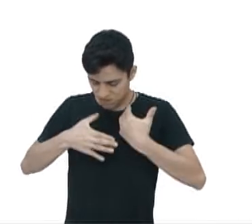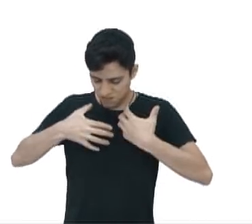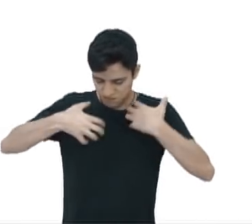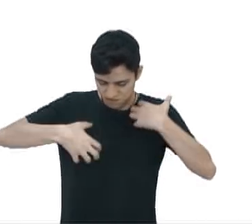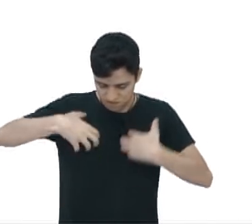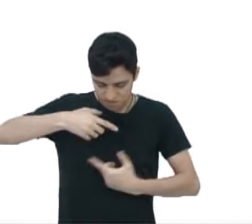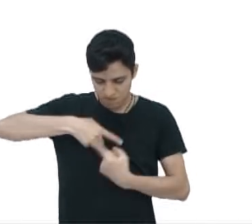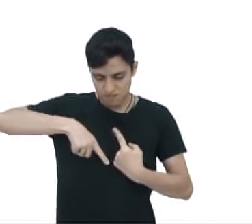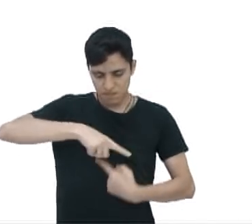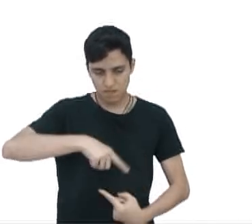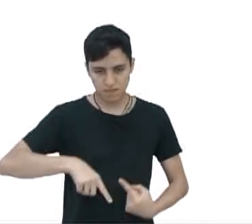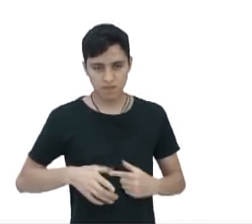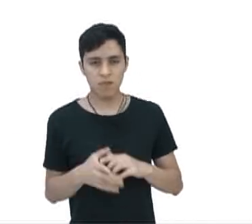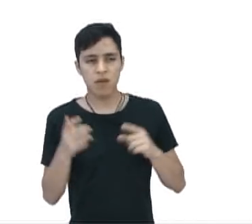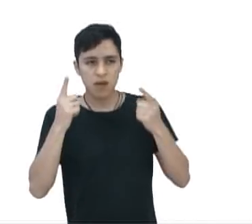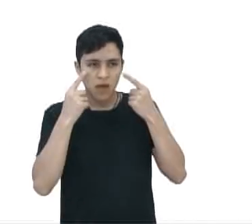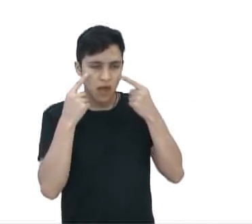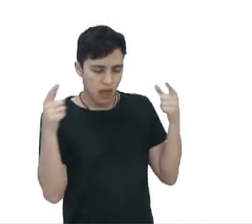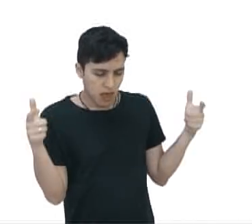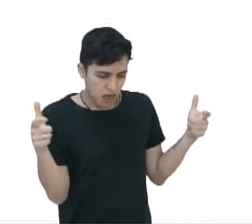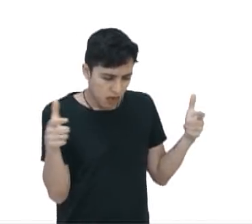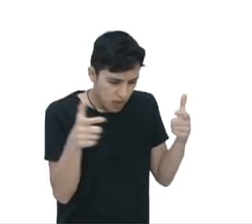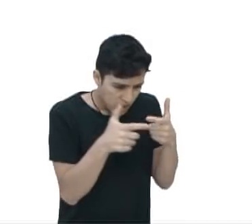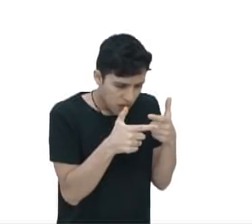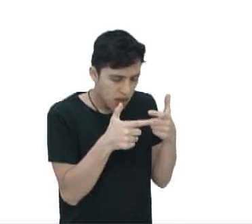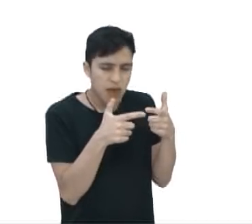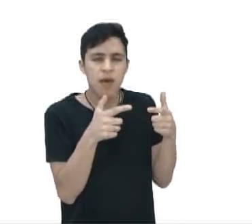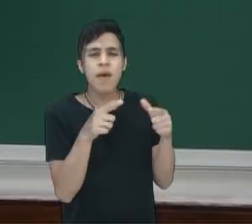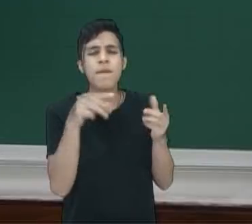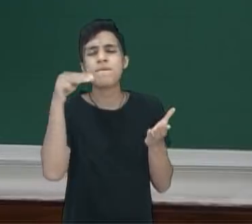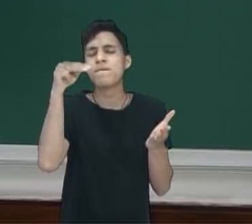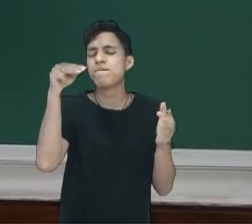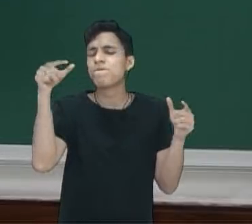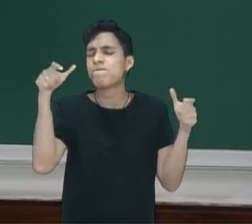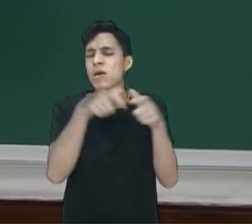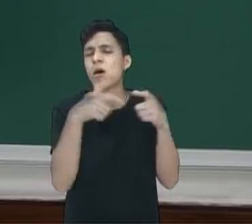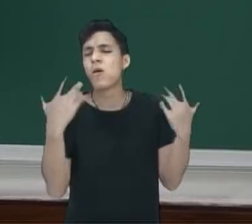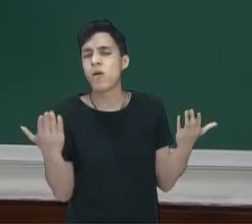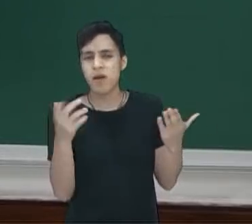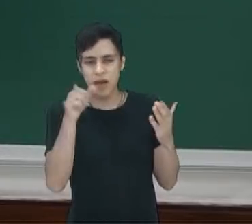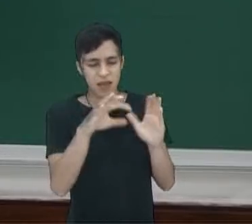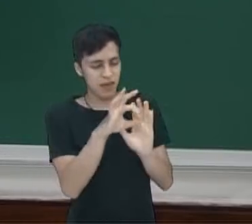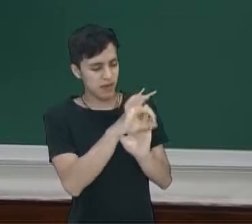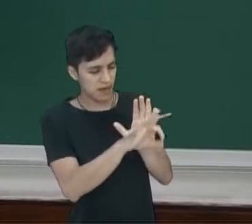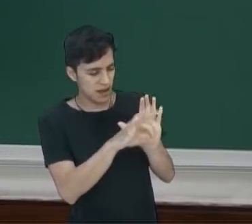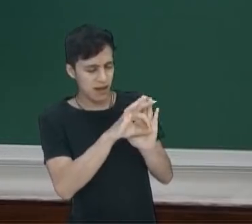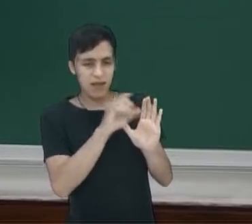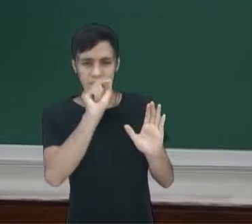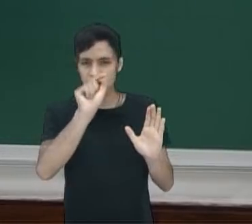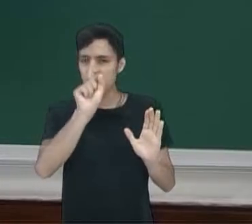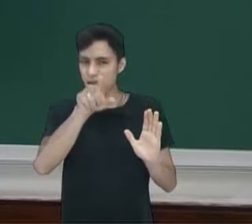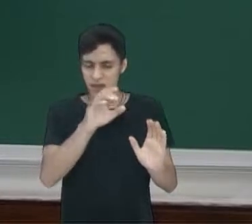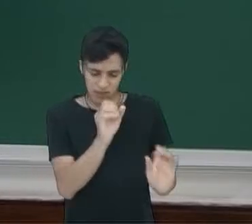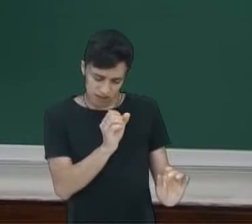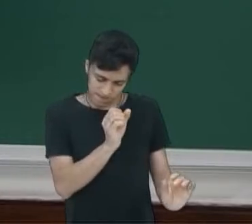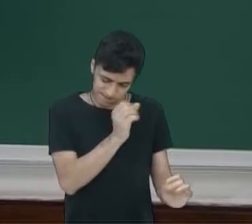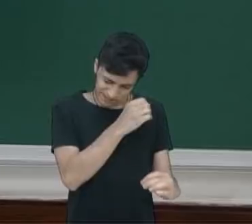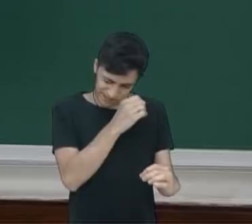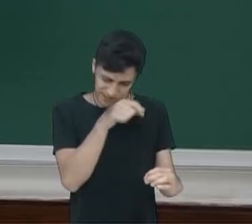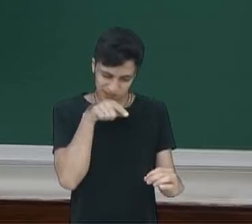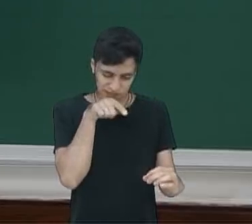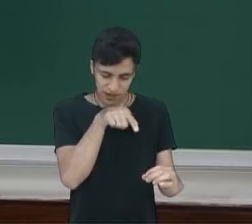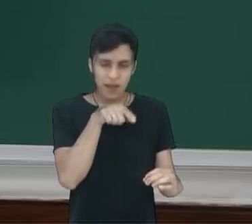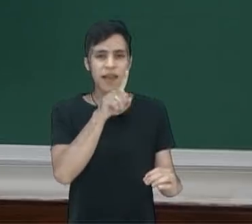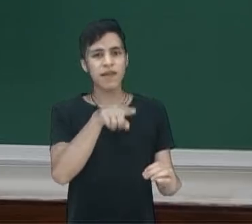menor estrutura, nós temos lá a célula, que é, né, uma estrutura microscópica, fundamental à